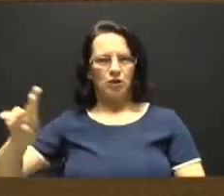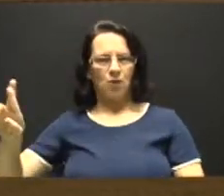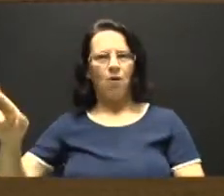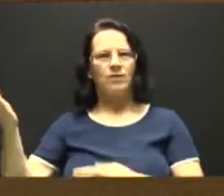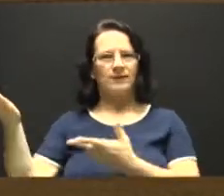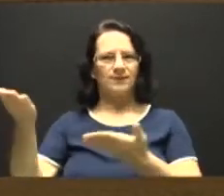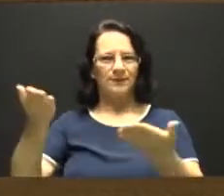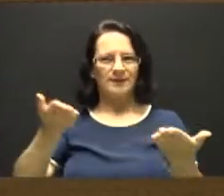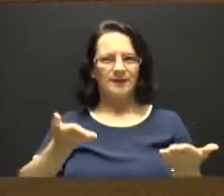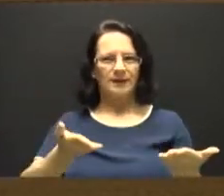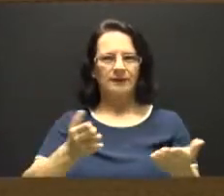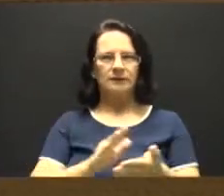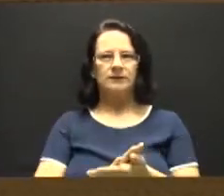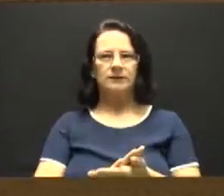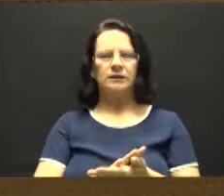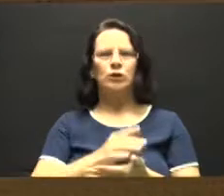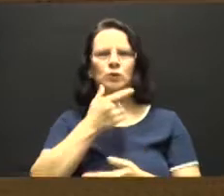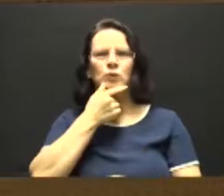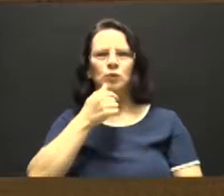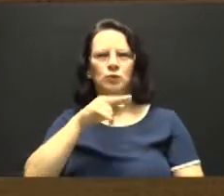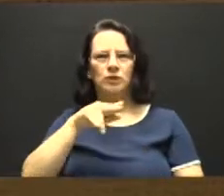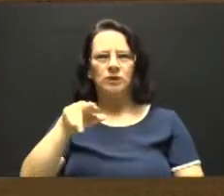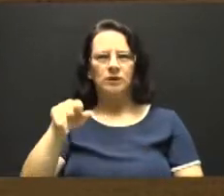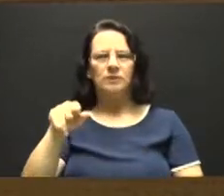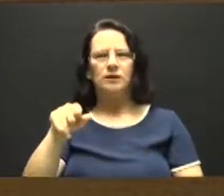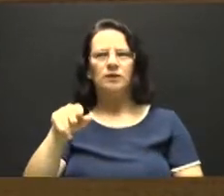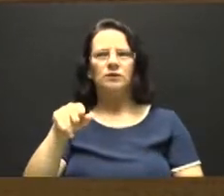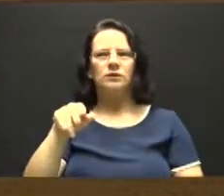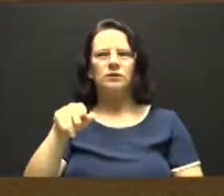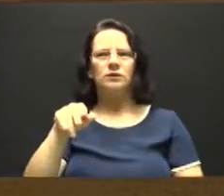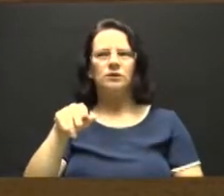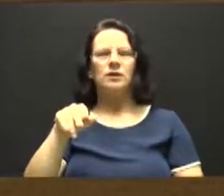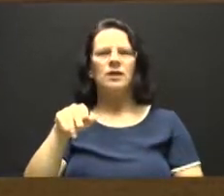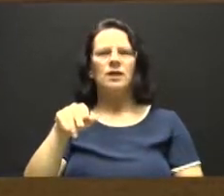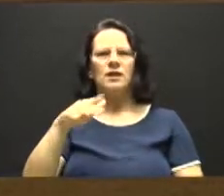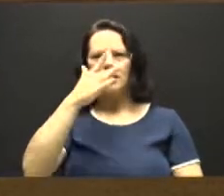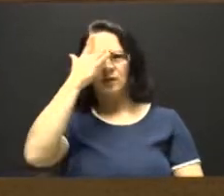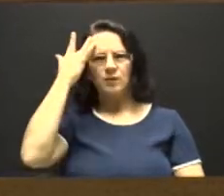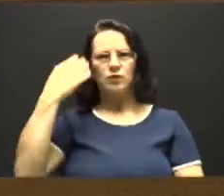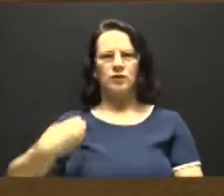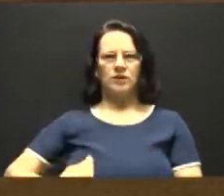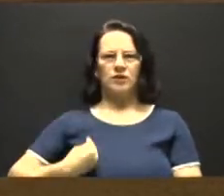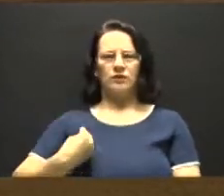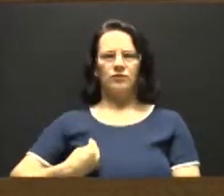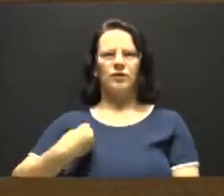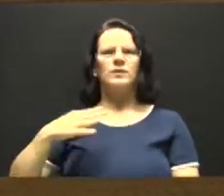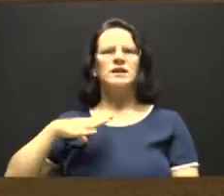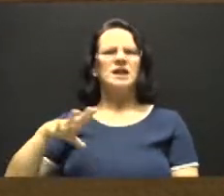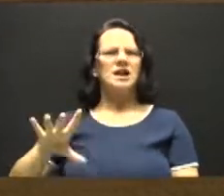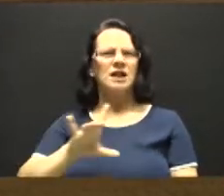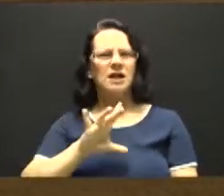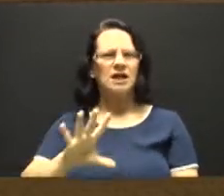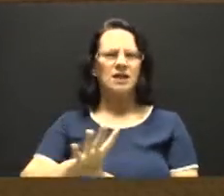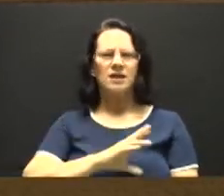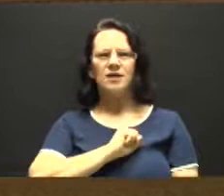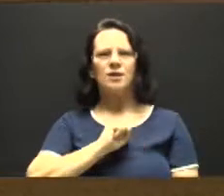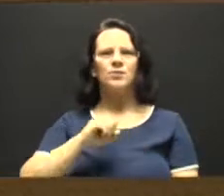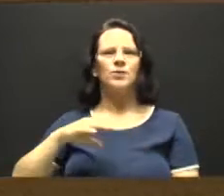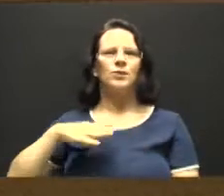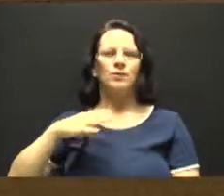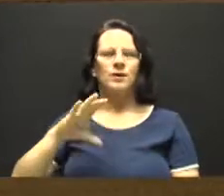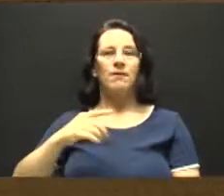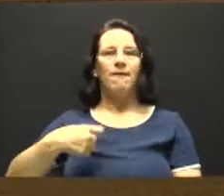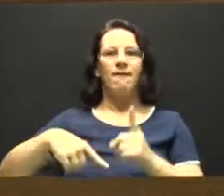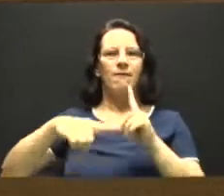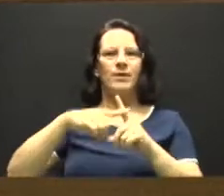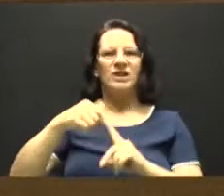presentes uns irmãos os municípios de cubatão com button que eu tanto amo cubatão que há mais de